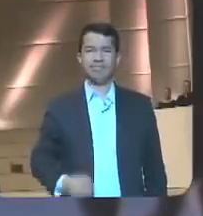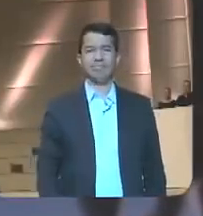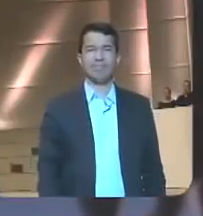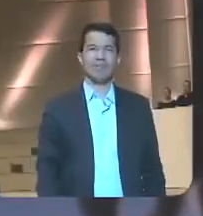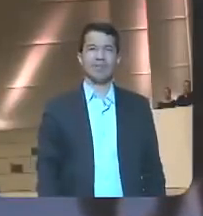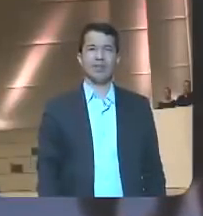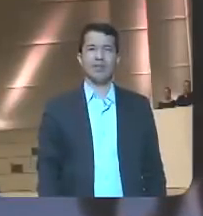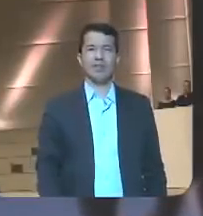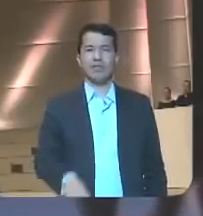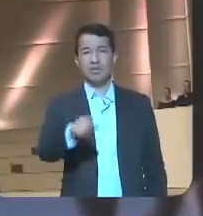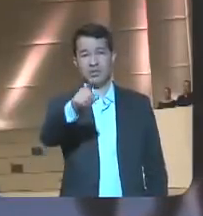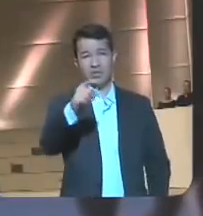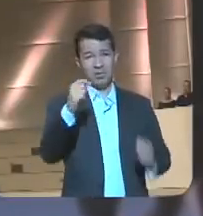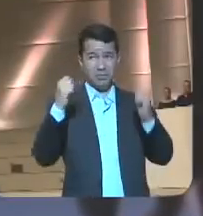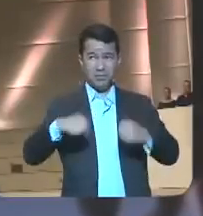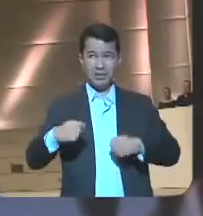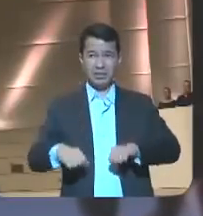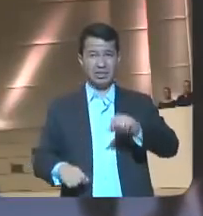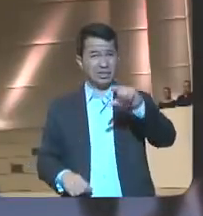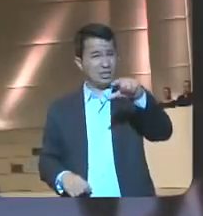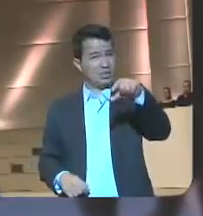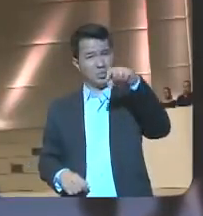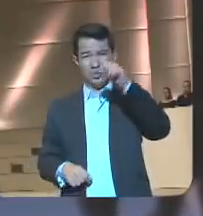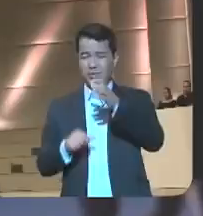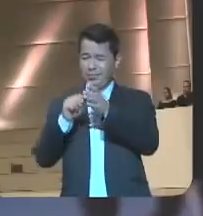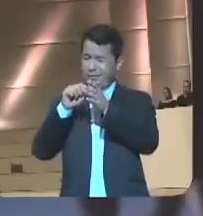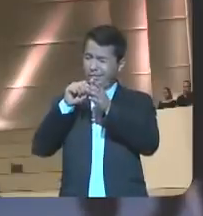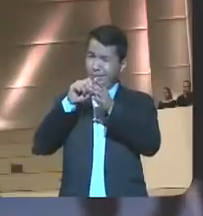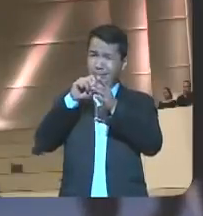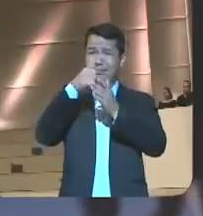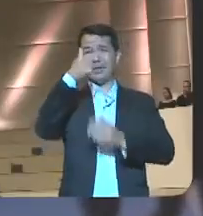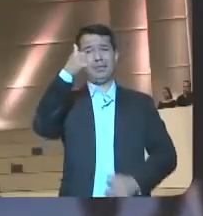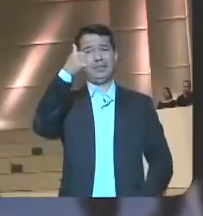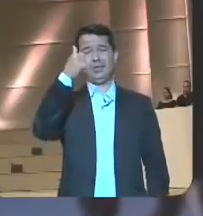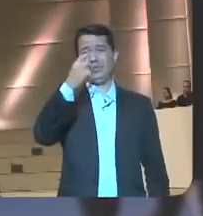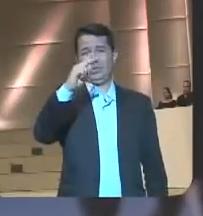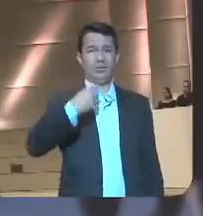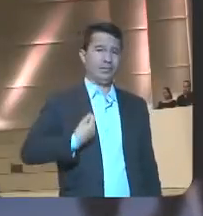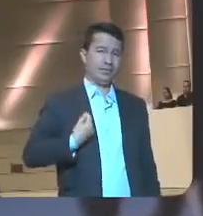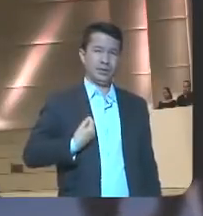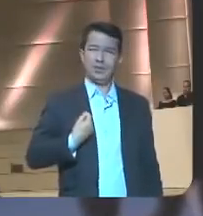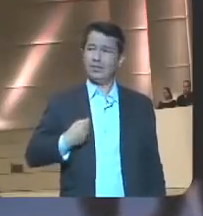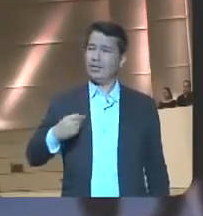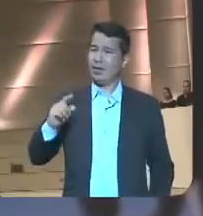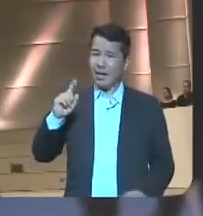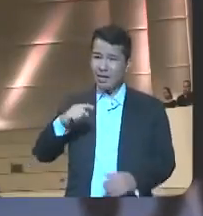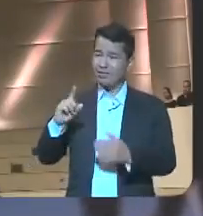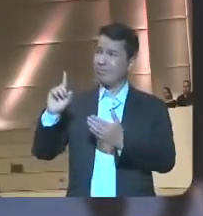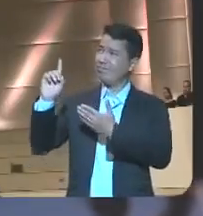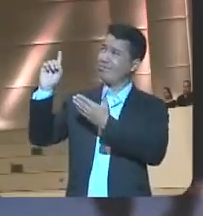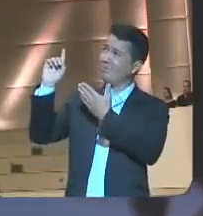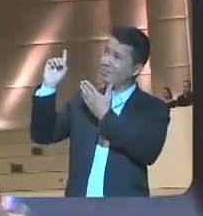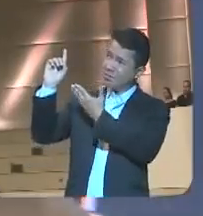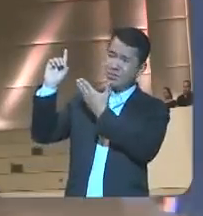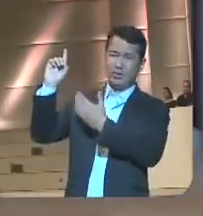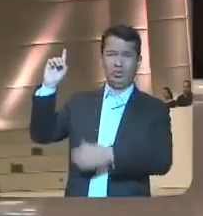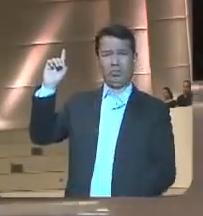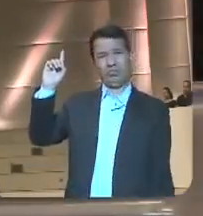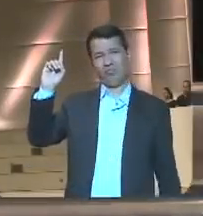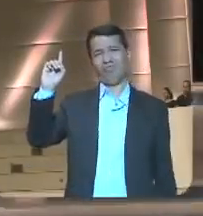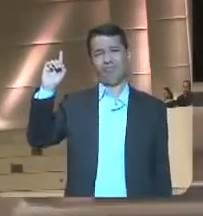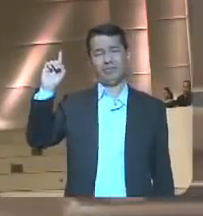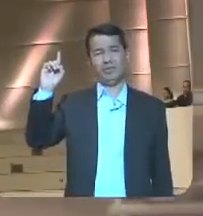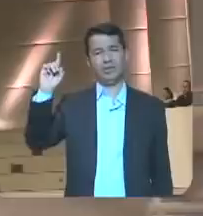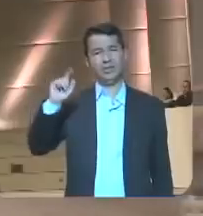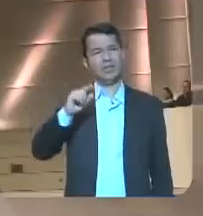seu senhor porque ele está agindo na minha vida sabe o que eu acho maravilhoso que o espírito santo é tão